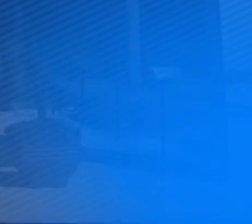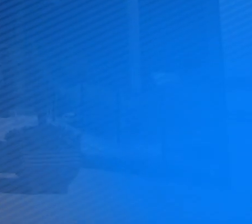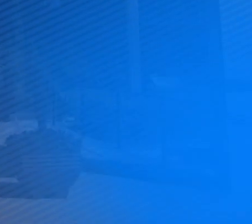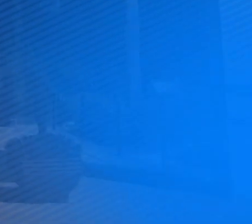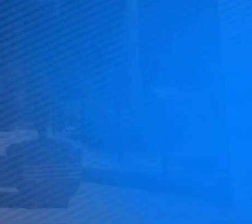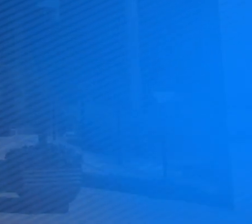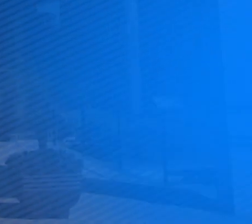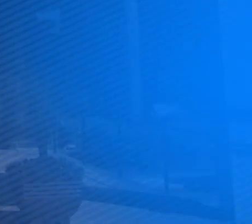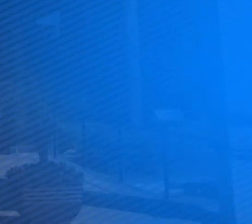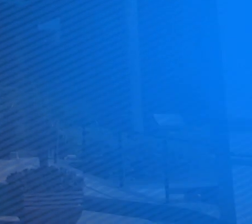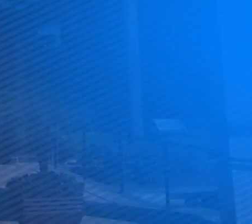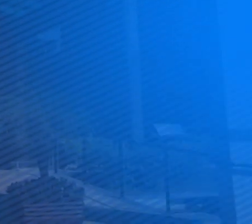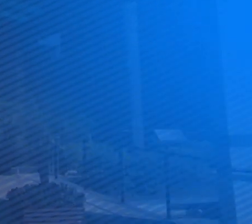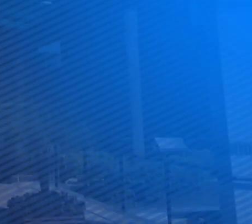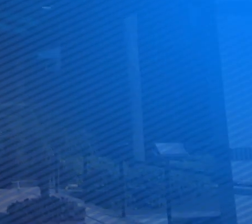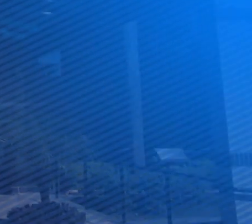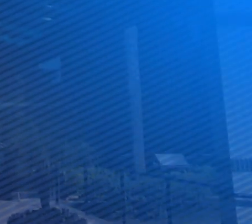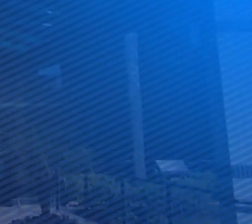Música